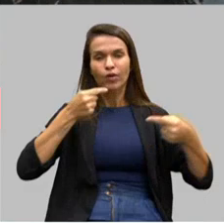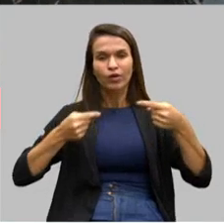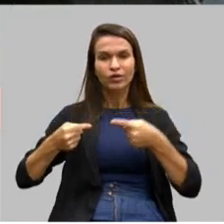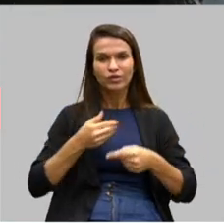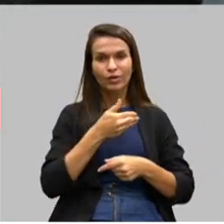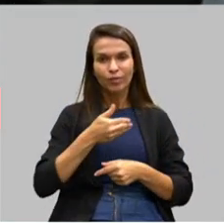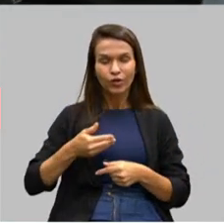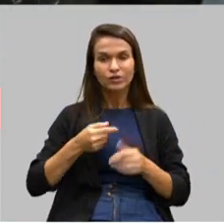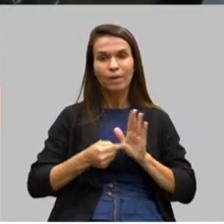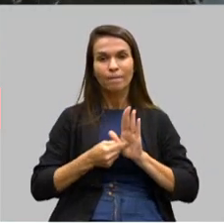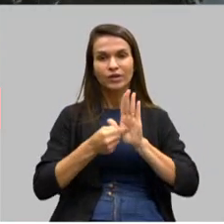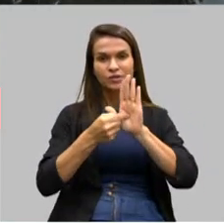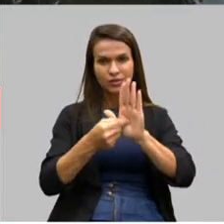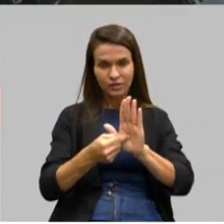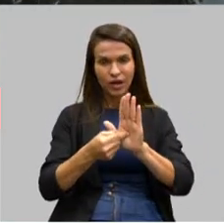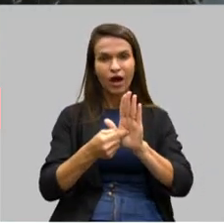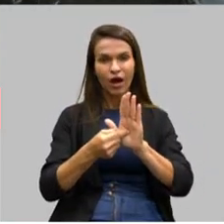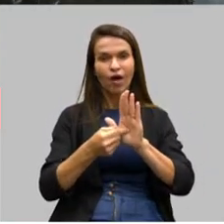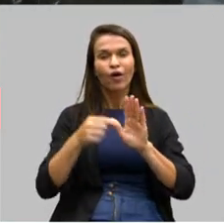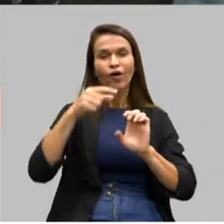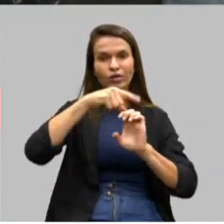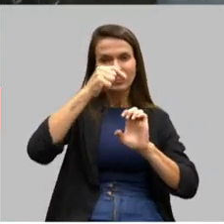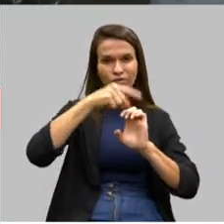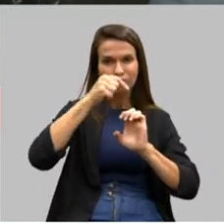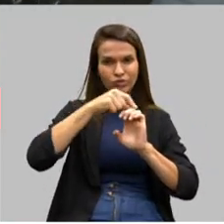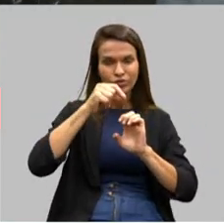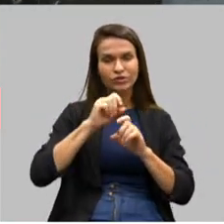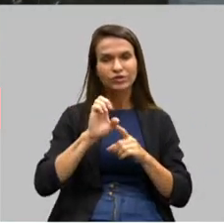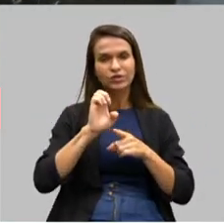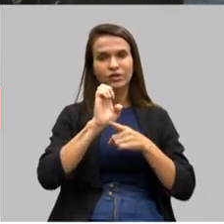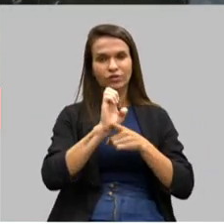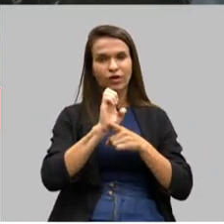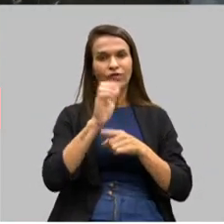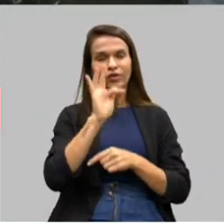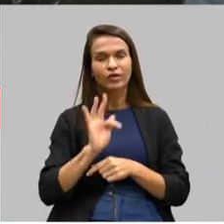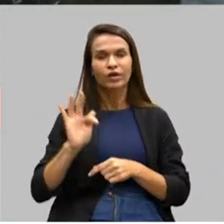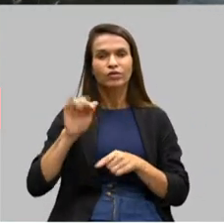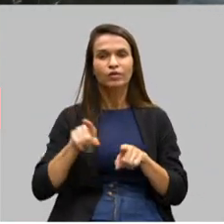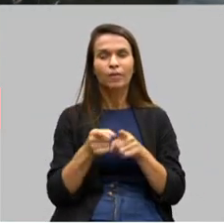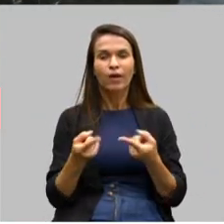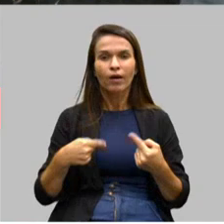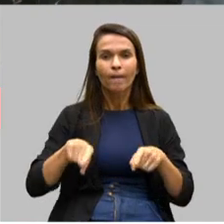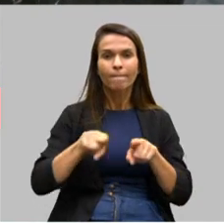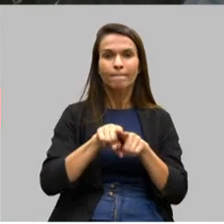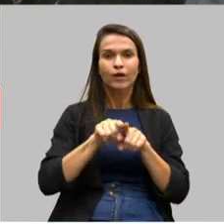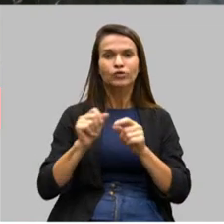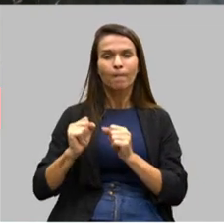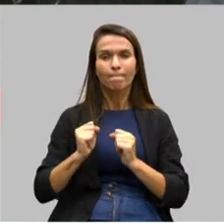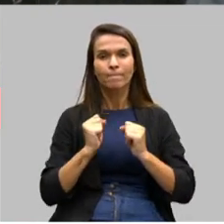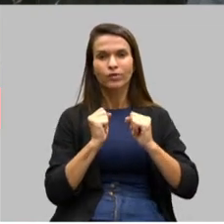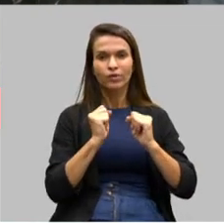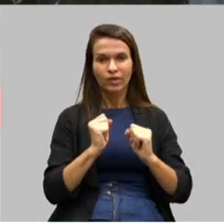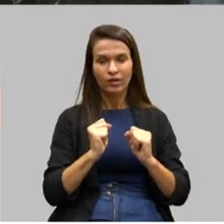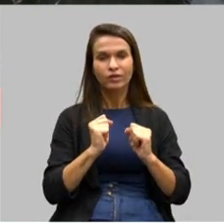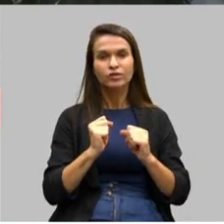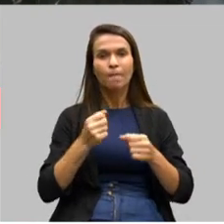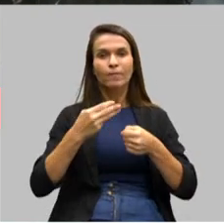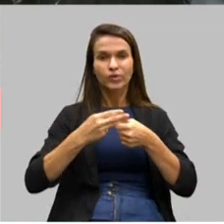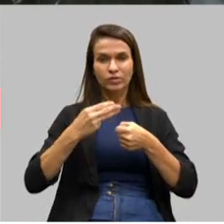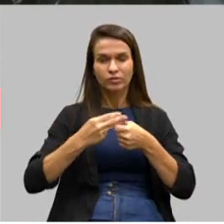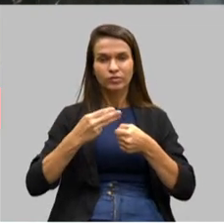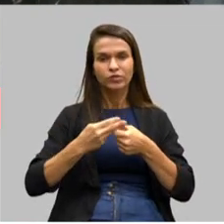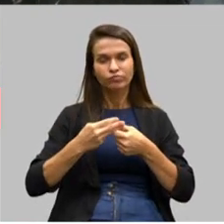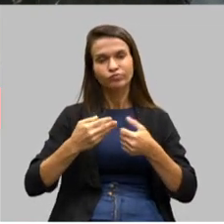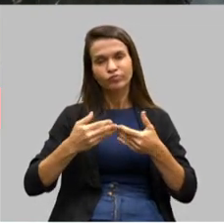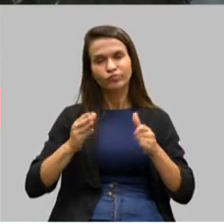serem apresentadas aos executivos federal e estadual, ou mesmo em colaboração com os poderes municipais, que sejam abertos, objeto